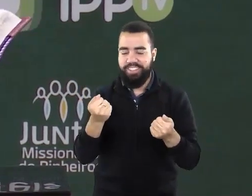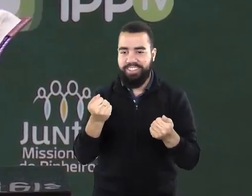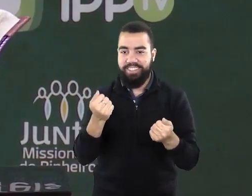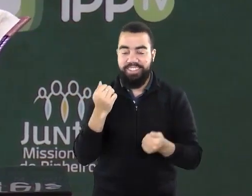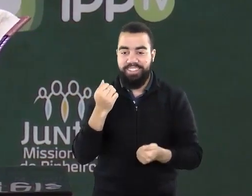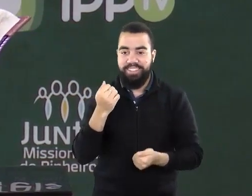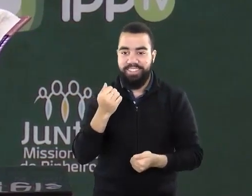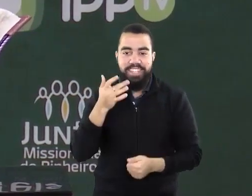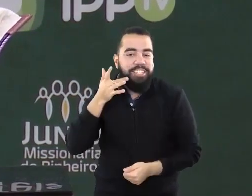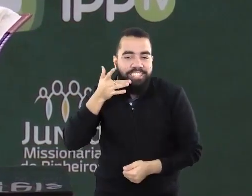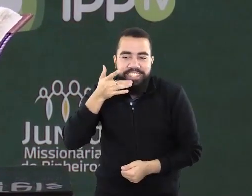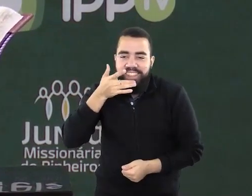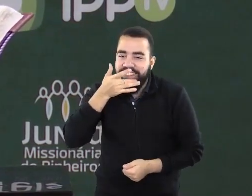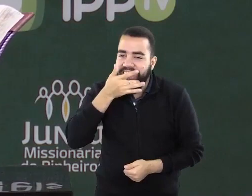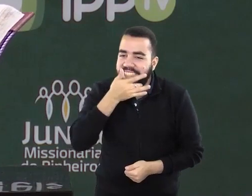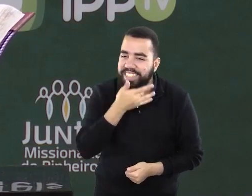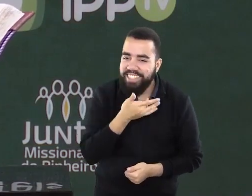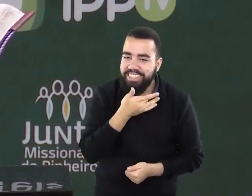deliciosos.